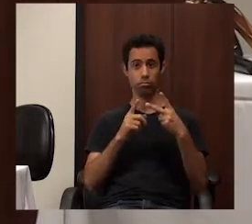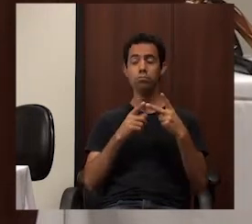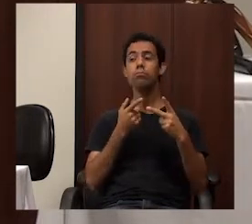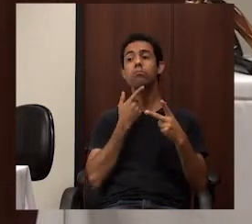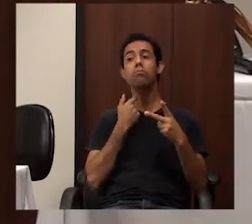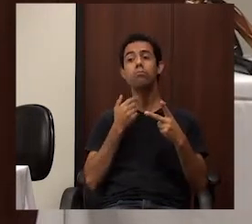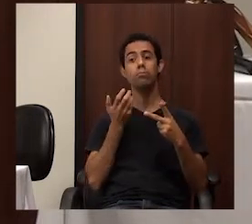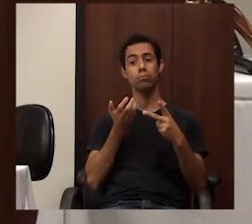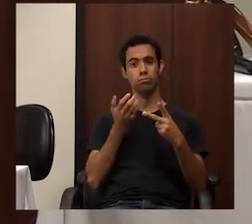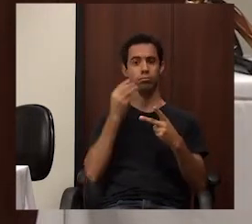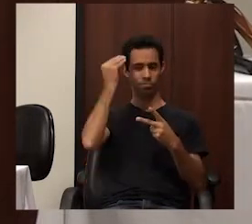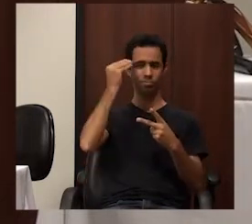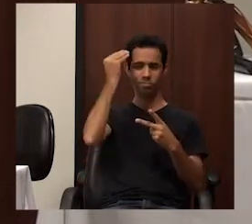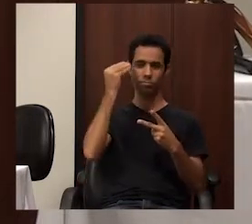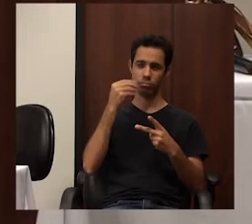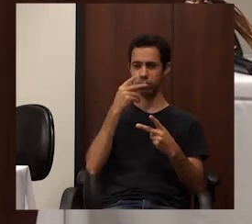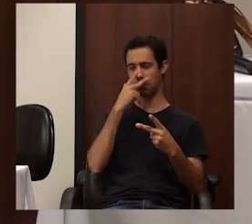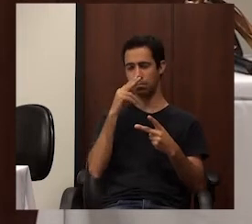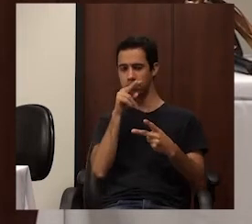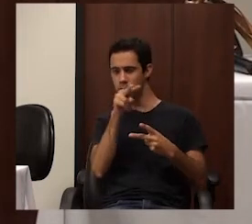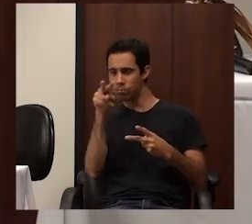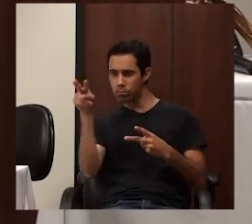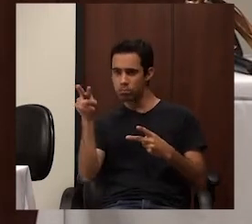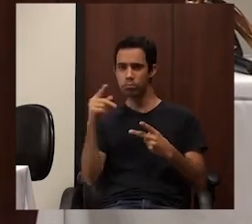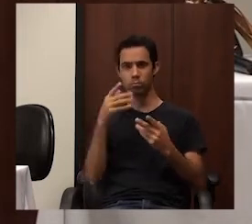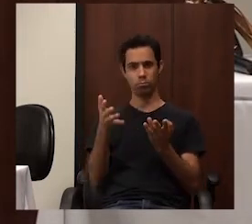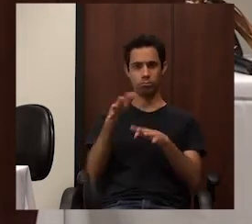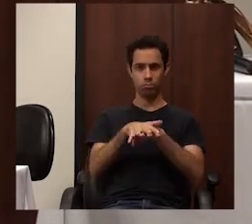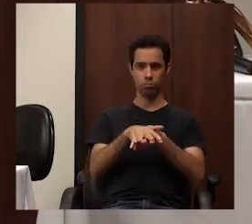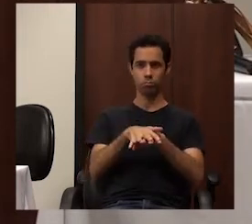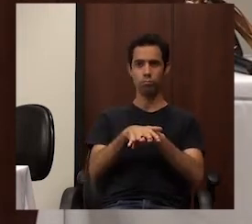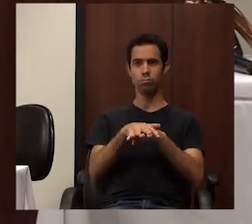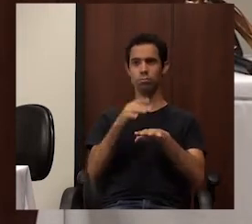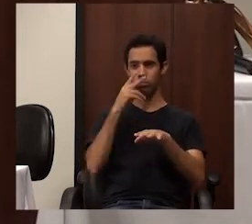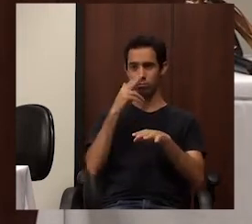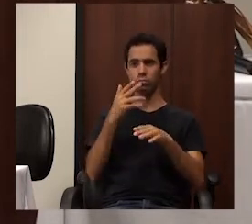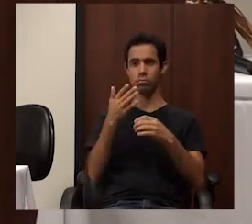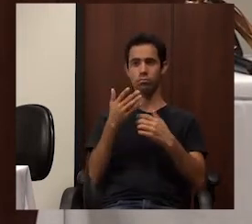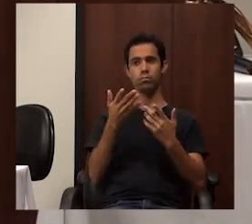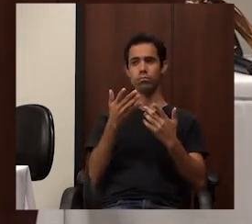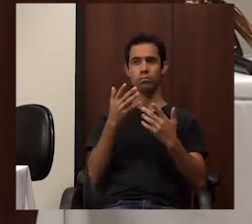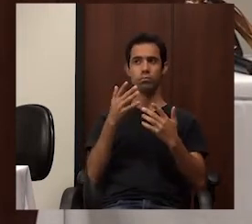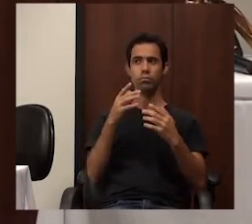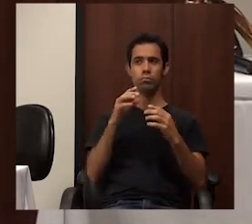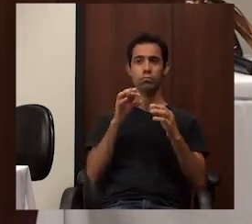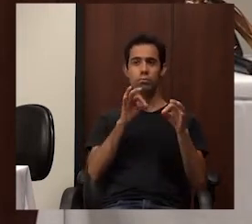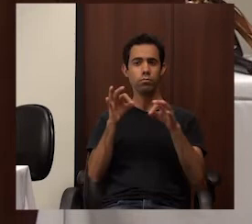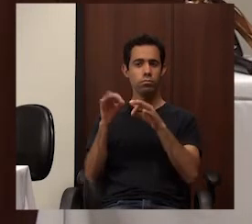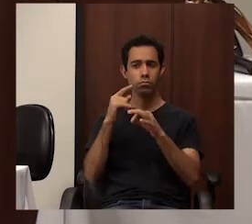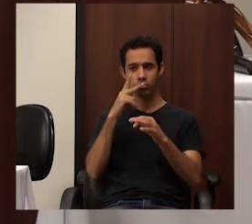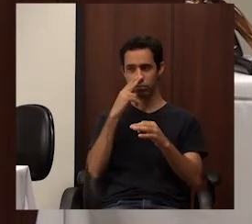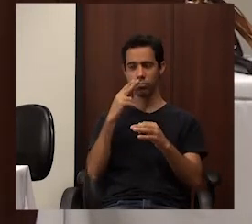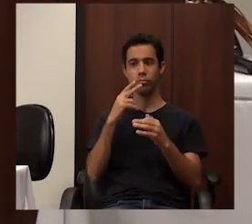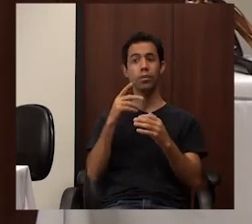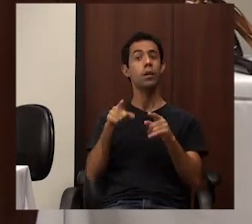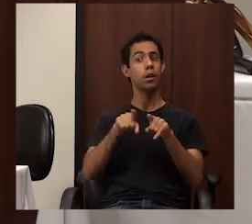também tenho essa experiência pessoal e eu vejo o quanto a inclusão é relevante. A minha irmã teve essa oportunidade de ser